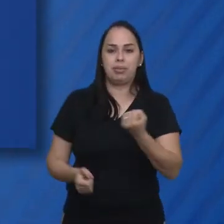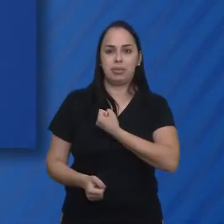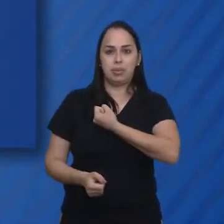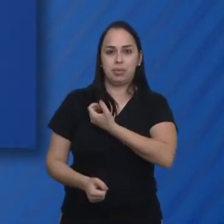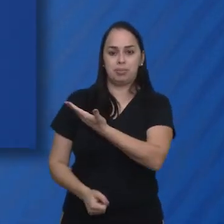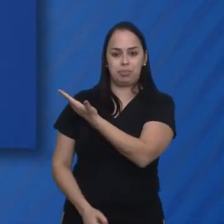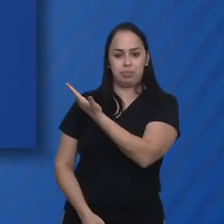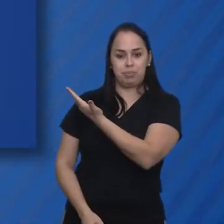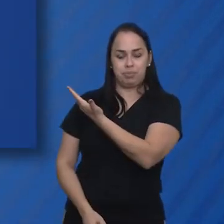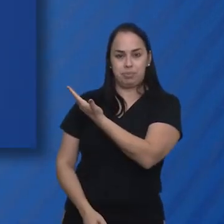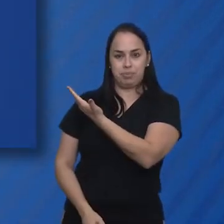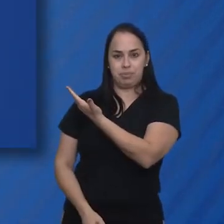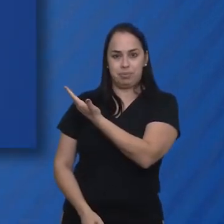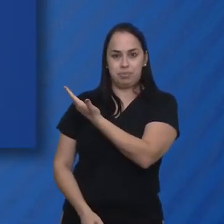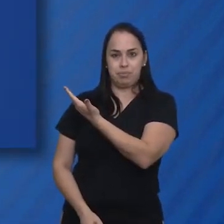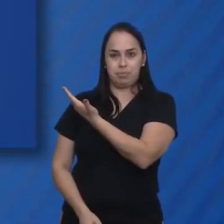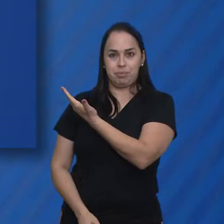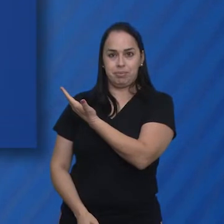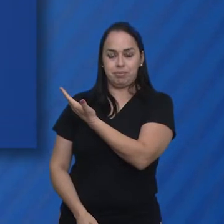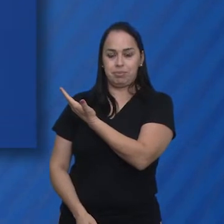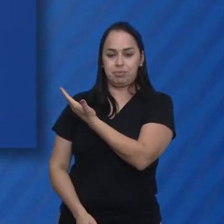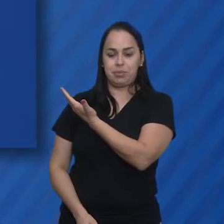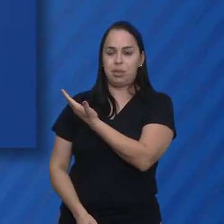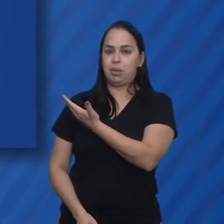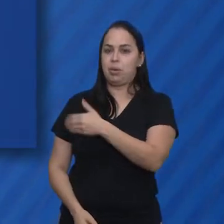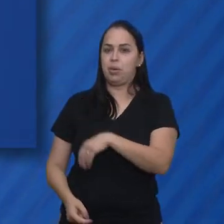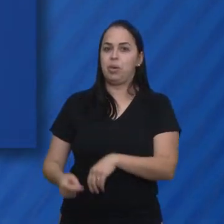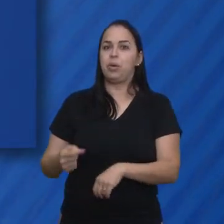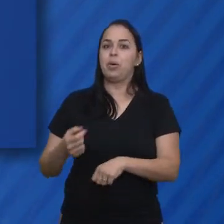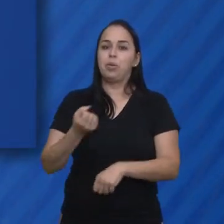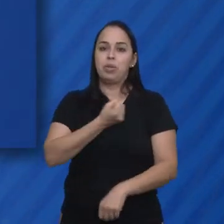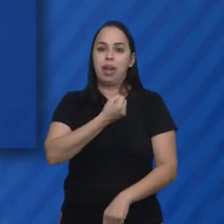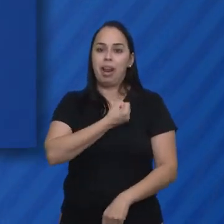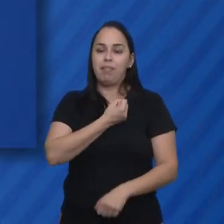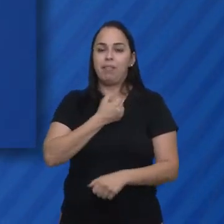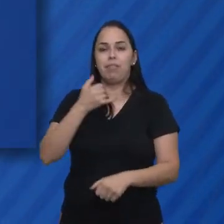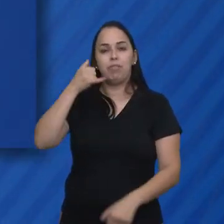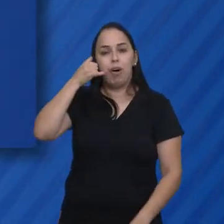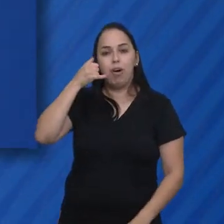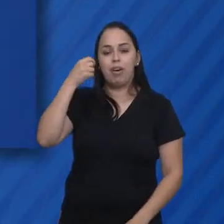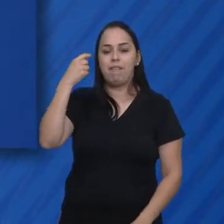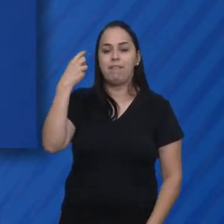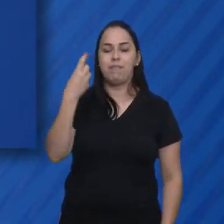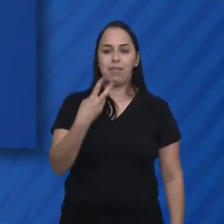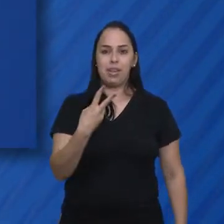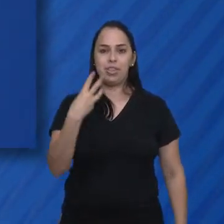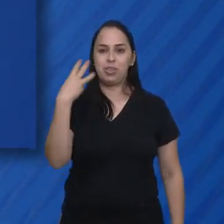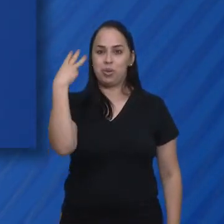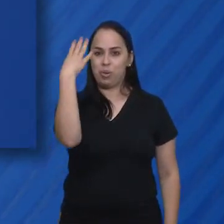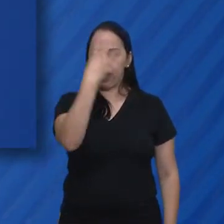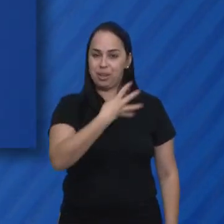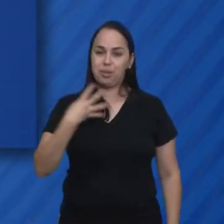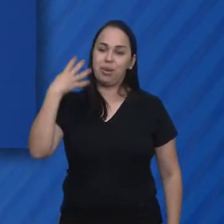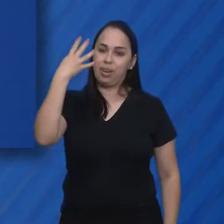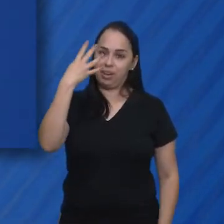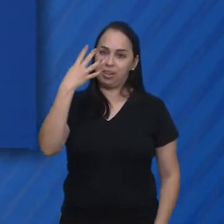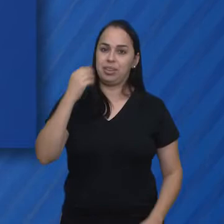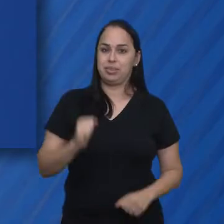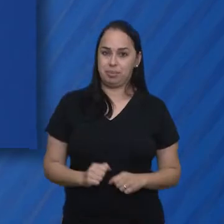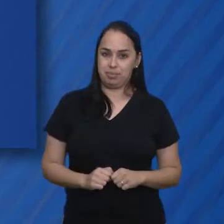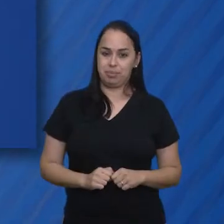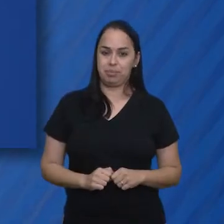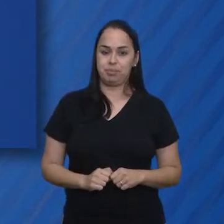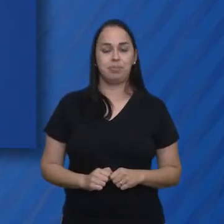Defesa Civil pelo número 190. O telefone funciona 24 horas e quanto mais rápido o socorro,